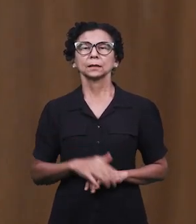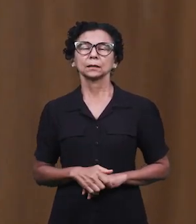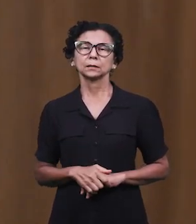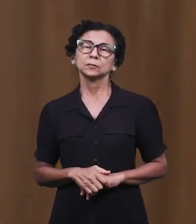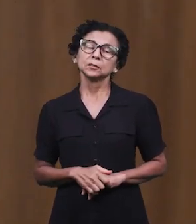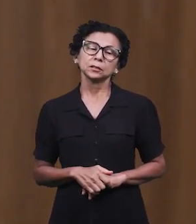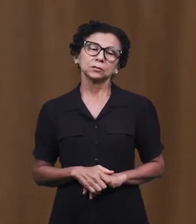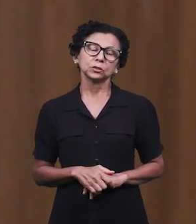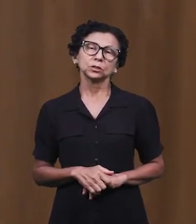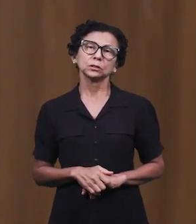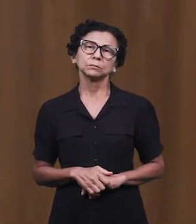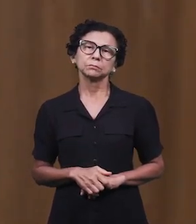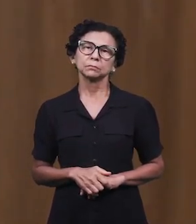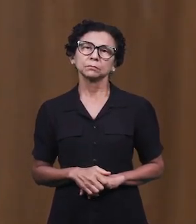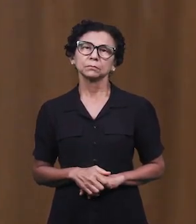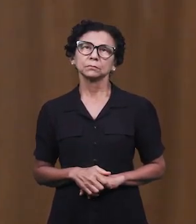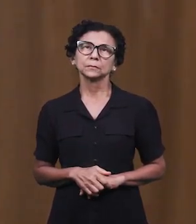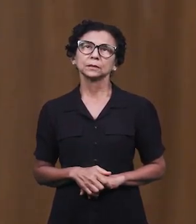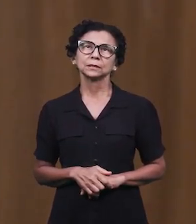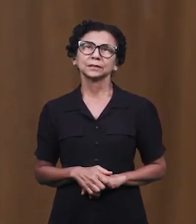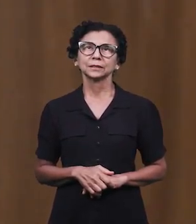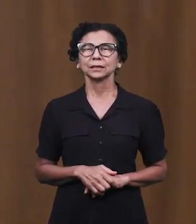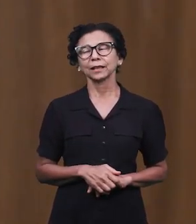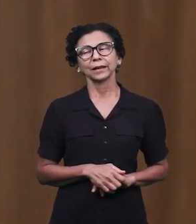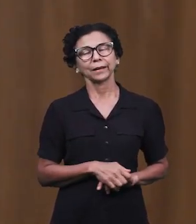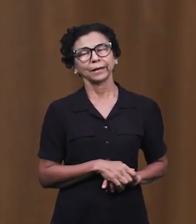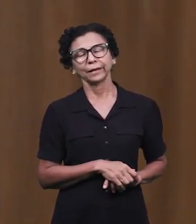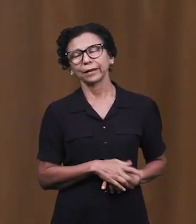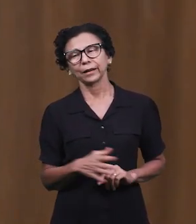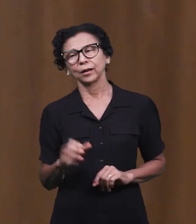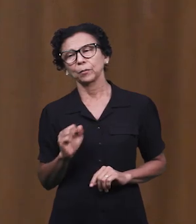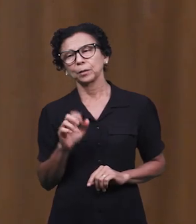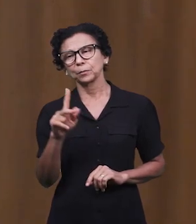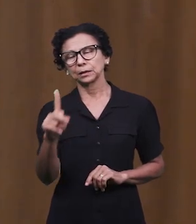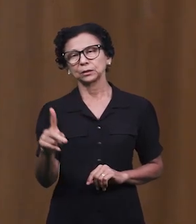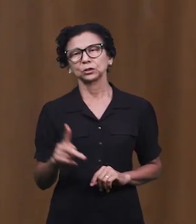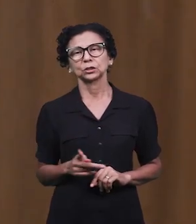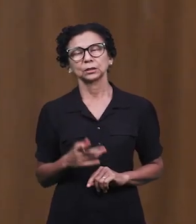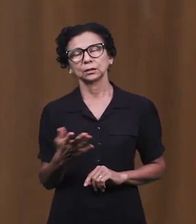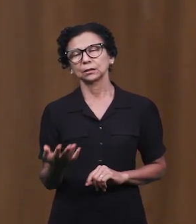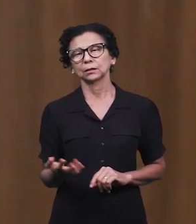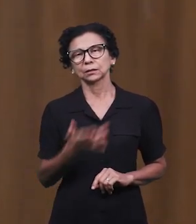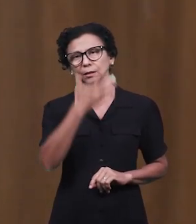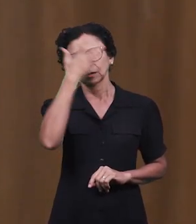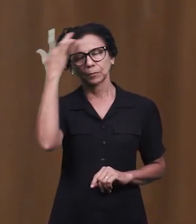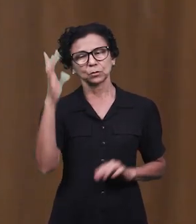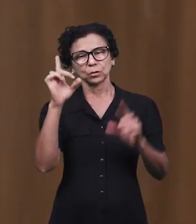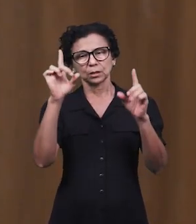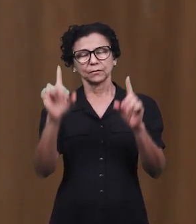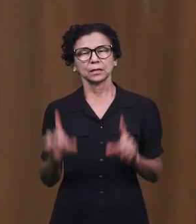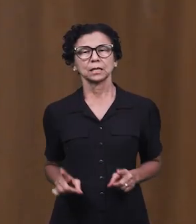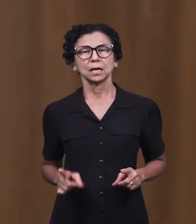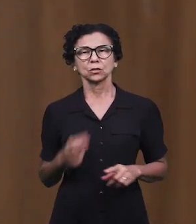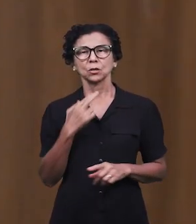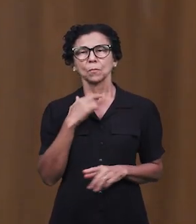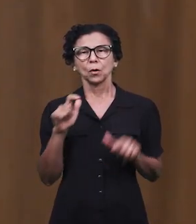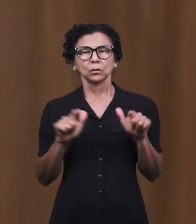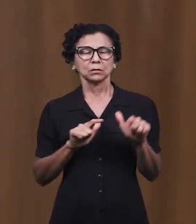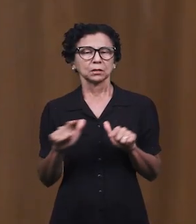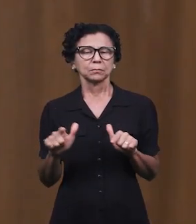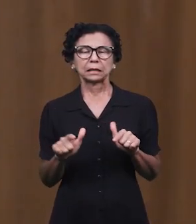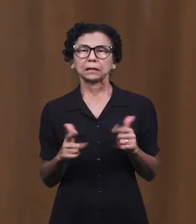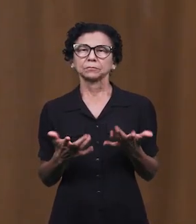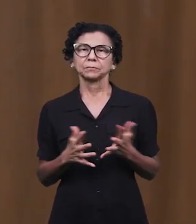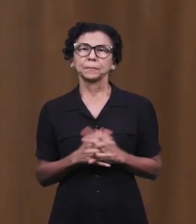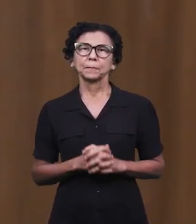permanente, que hoje é esse nome, só que é a aposentadoria por invalidez, né? A gente conhece como aposentadoria por invalidez. Por que é